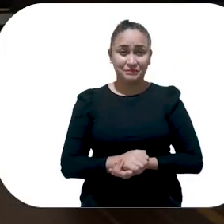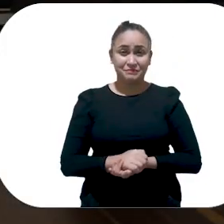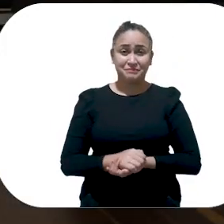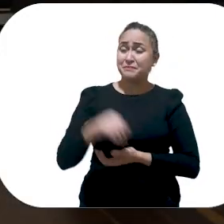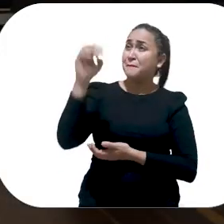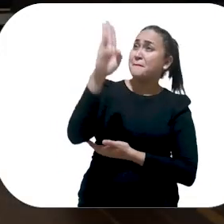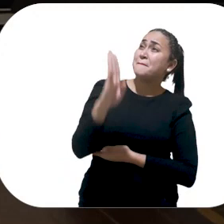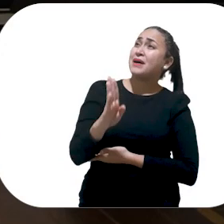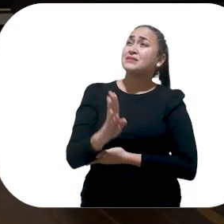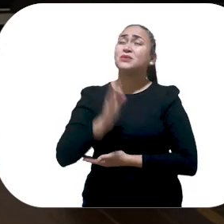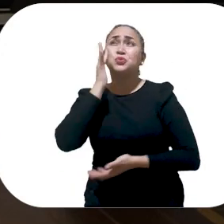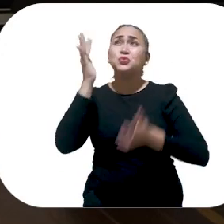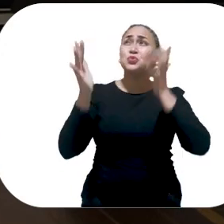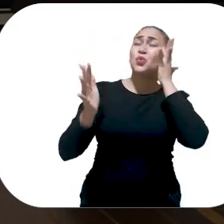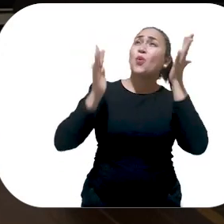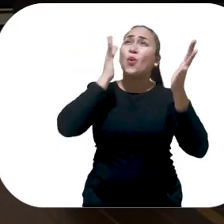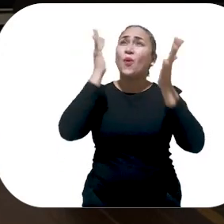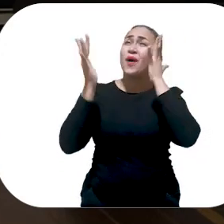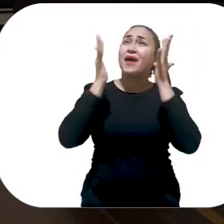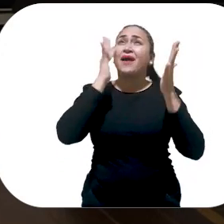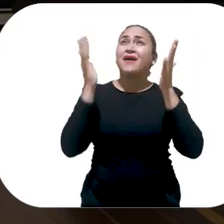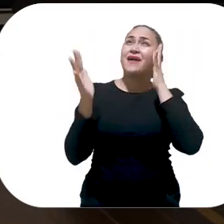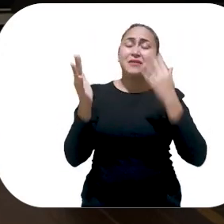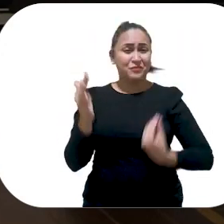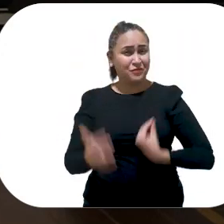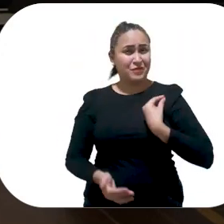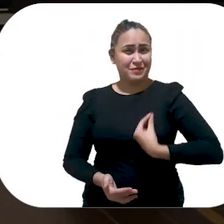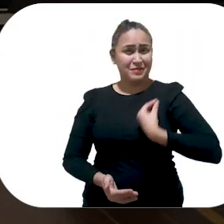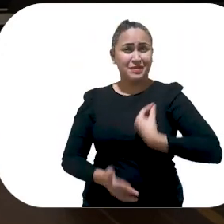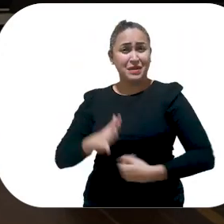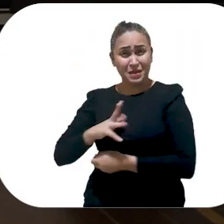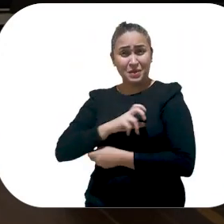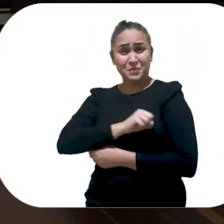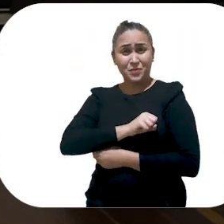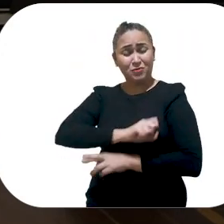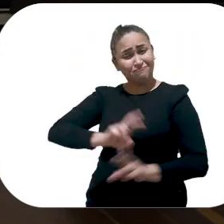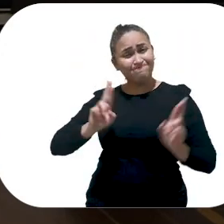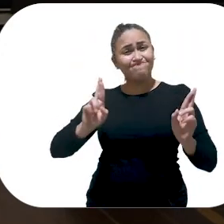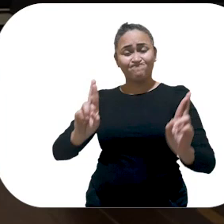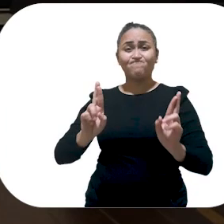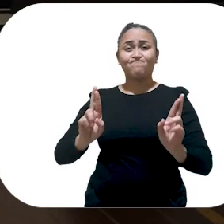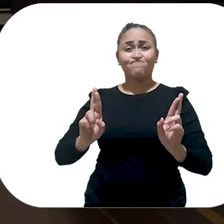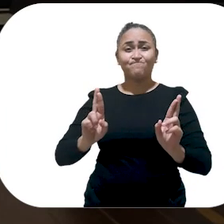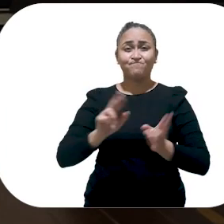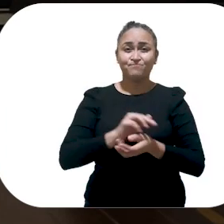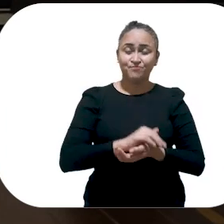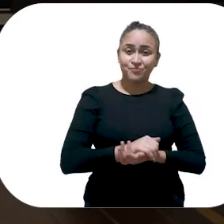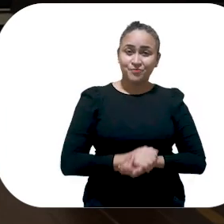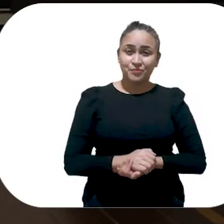Brasil, um sonho intenso, um raio vívido de amor e de esperança.